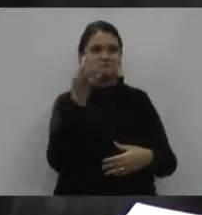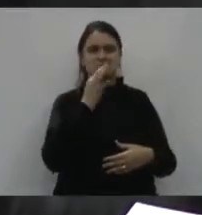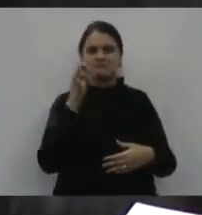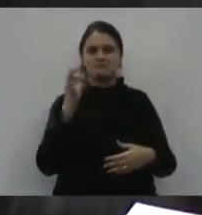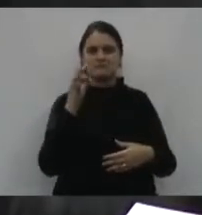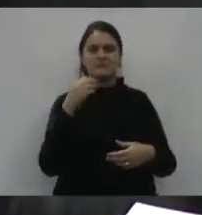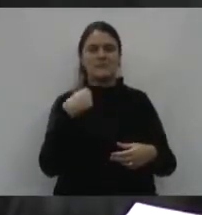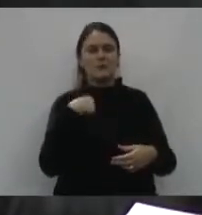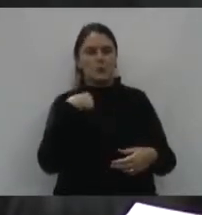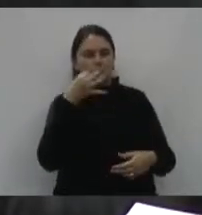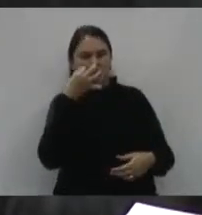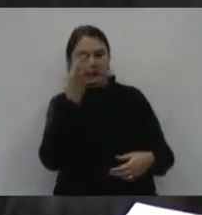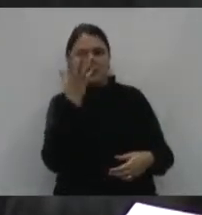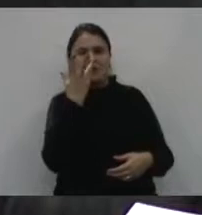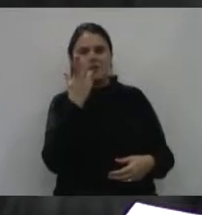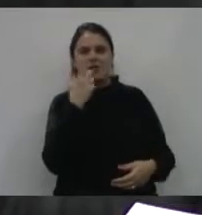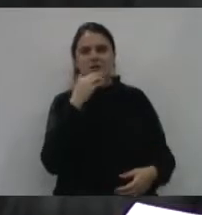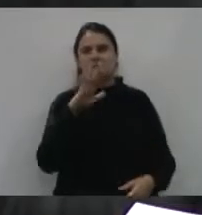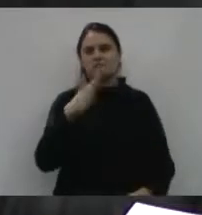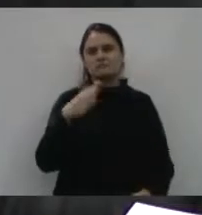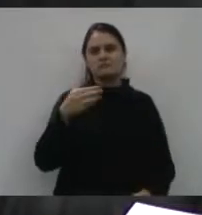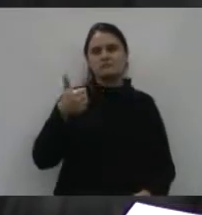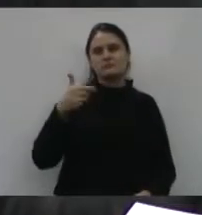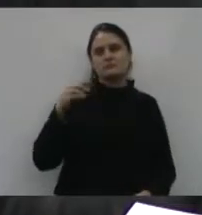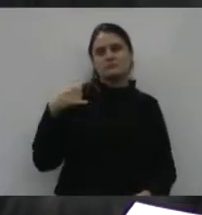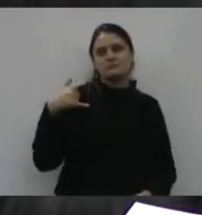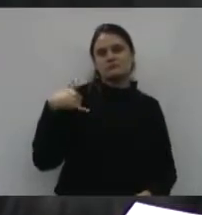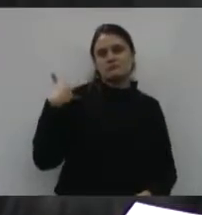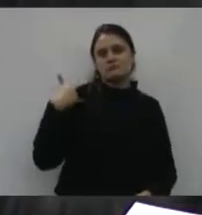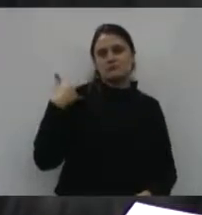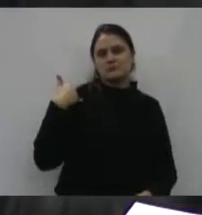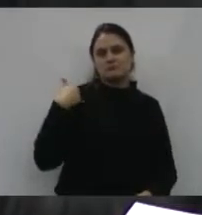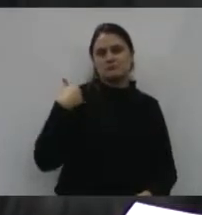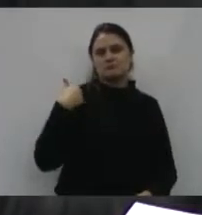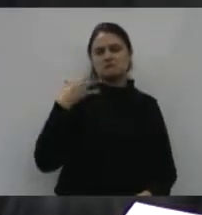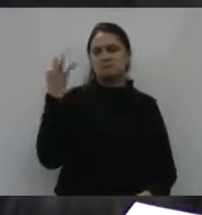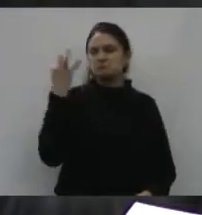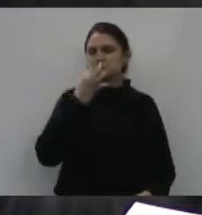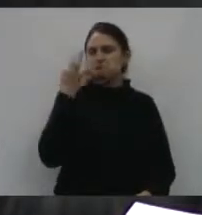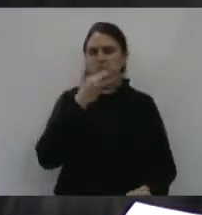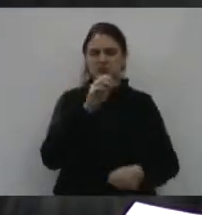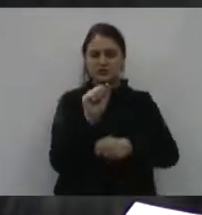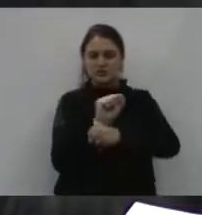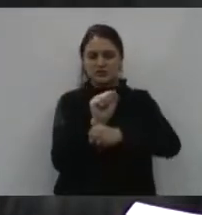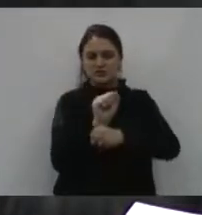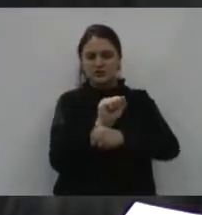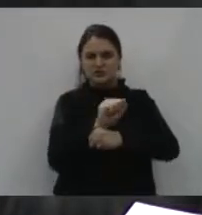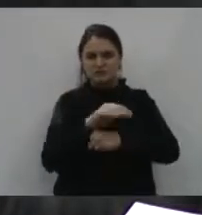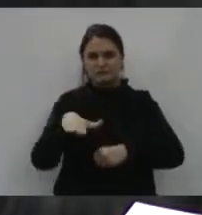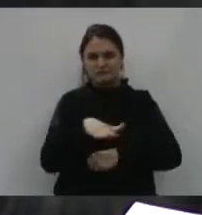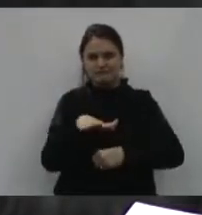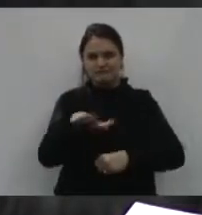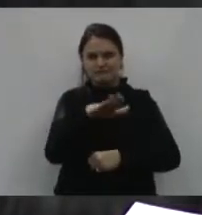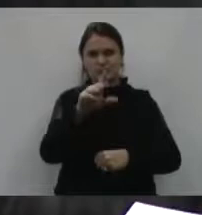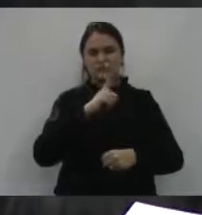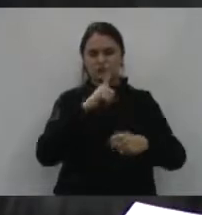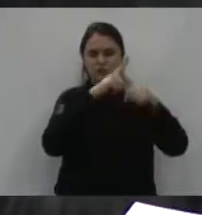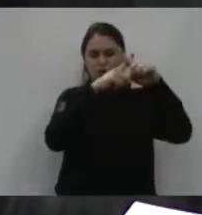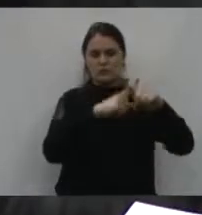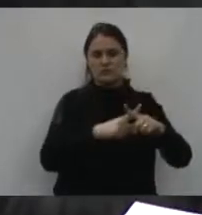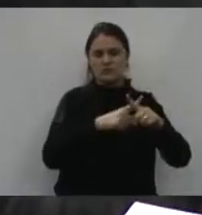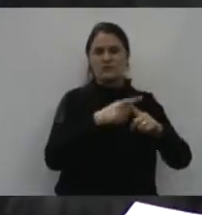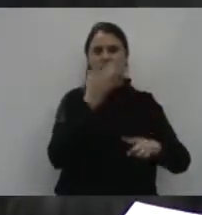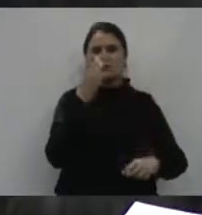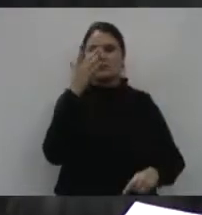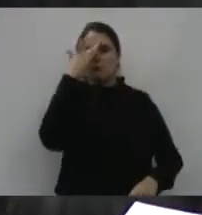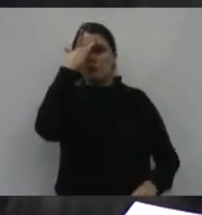fantástico. Eu vi uma criança lá com aproximadamente 10 anos, tirando o primeiro lugar, competindo com gente de 60 anos,